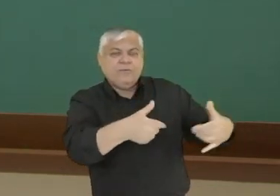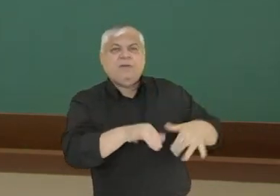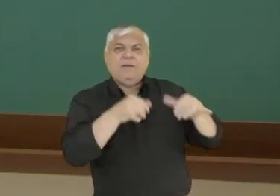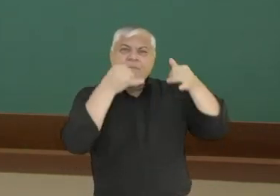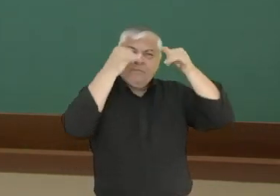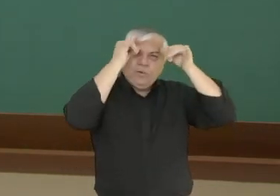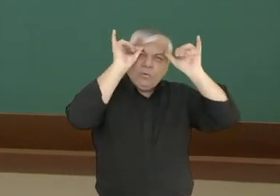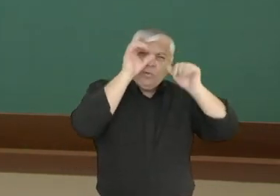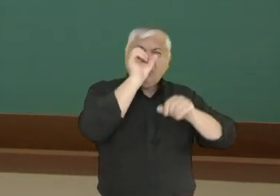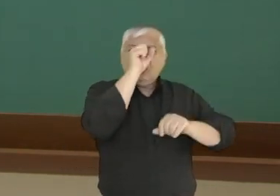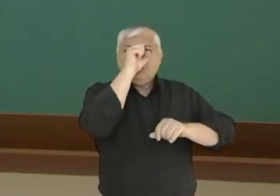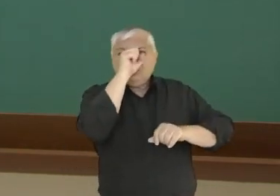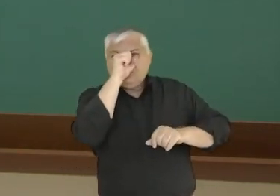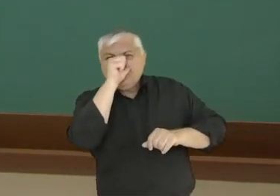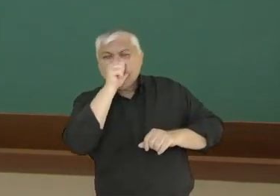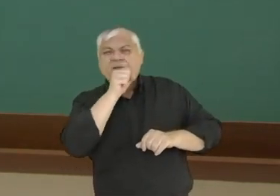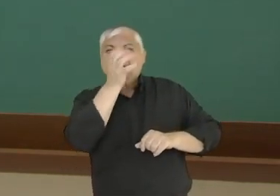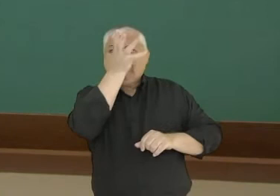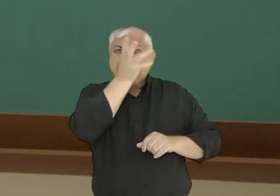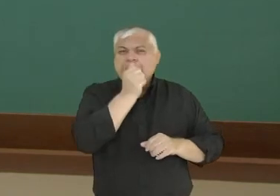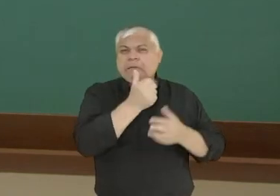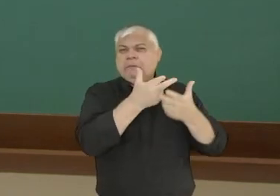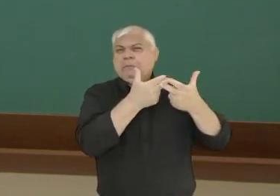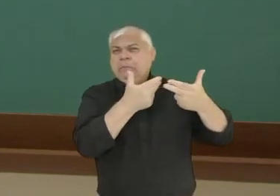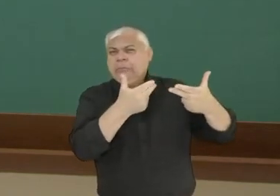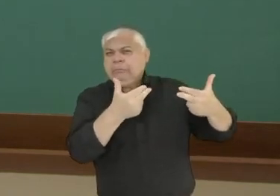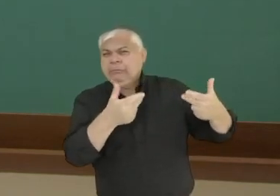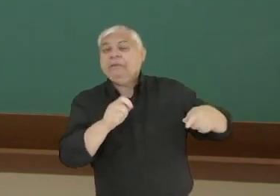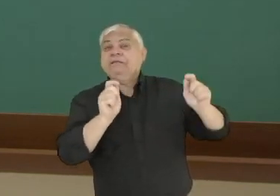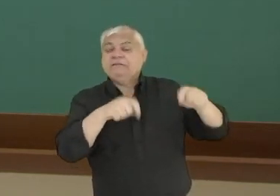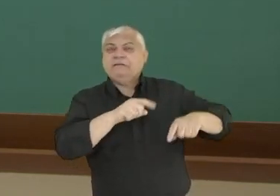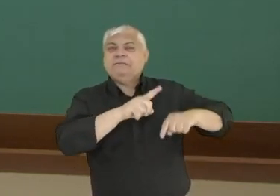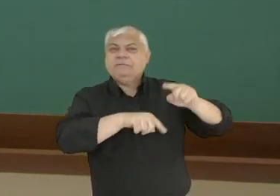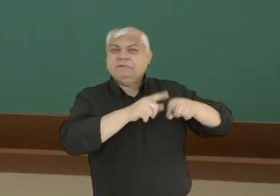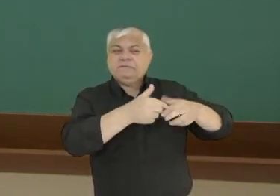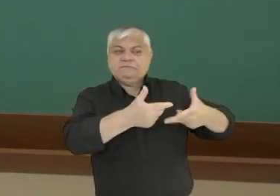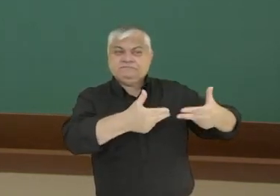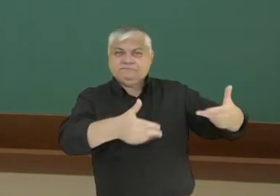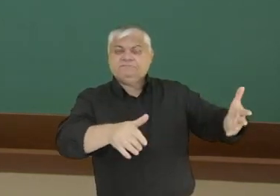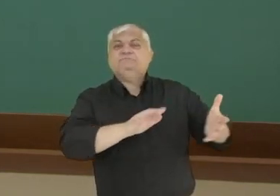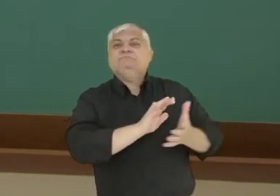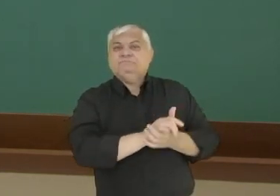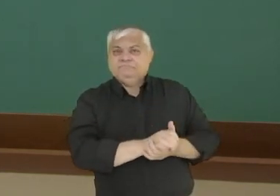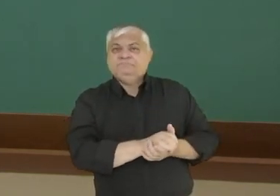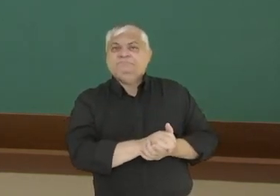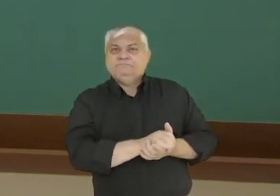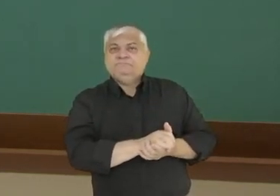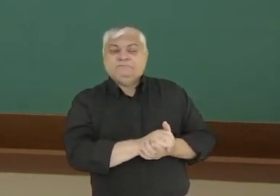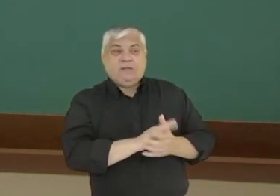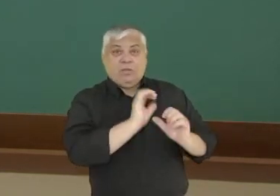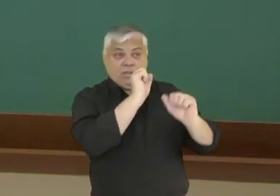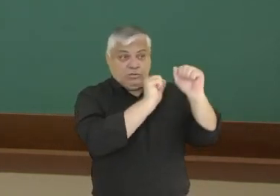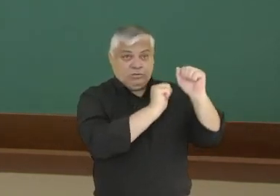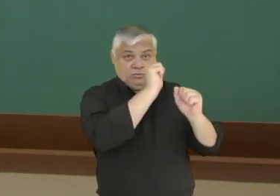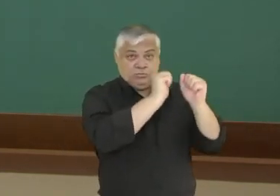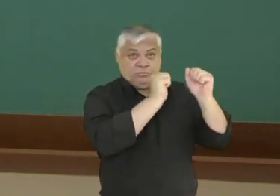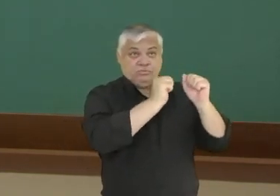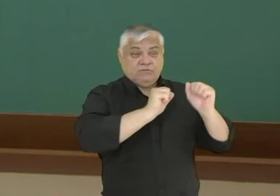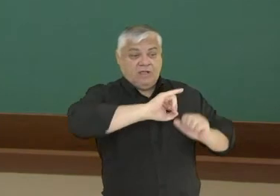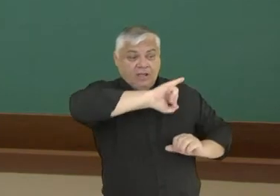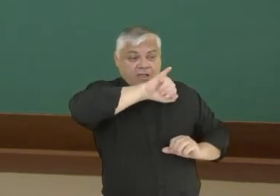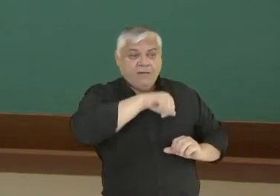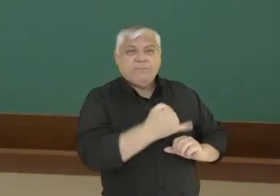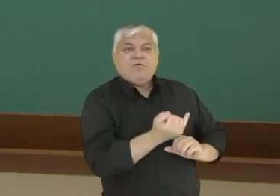que produzem matéria-prima para diversos Ramos da indústria então a indústria utiliza matéria-prima